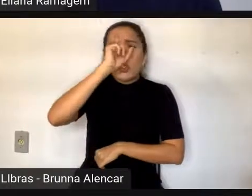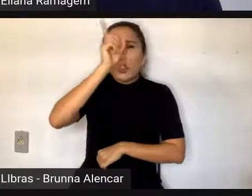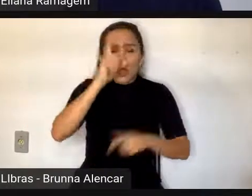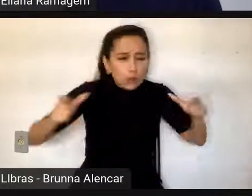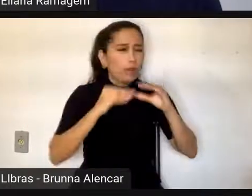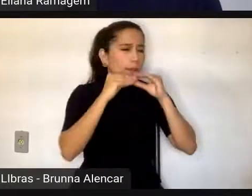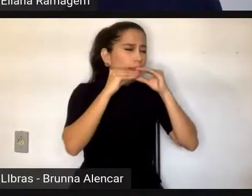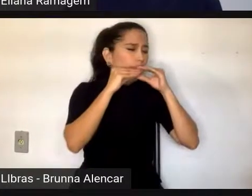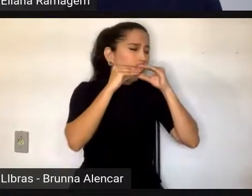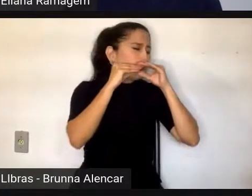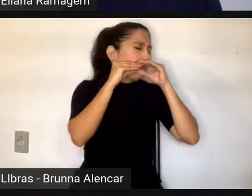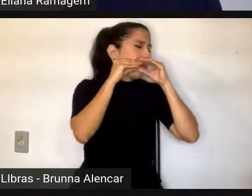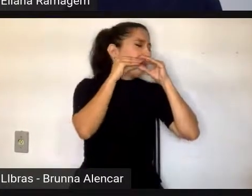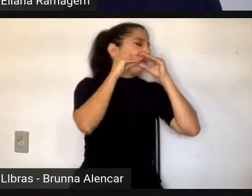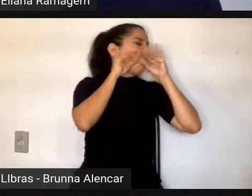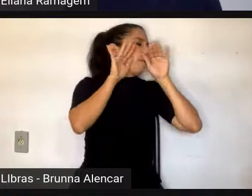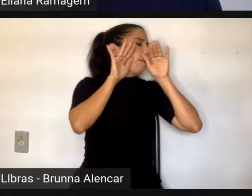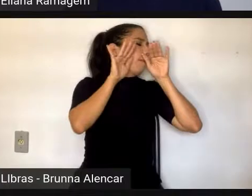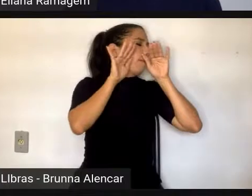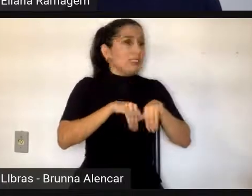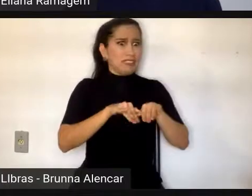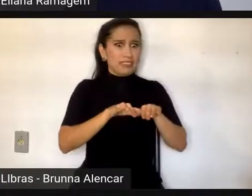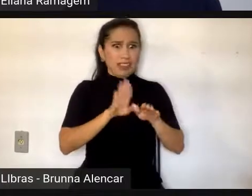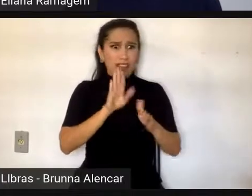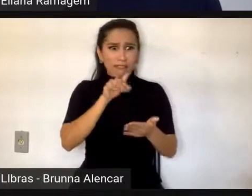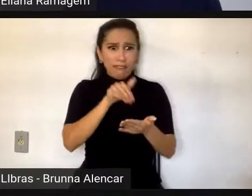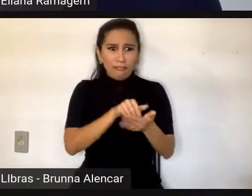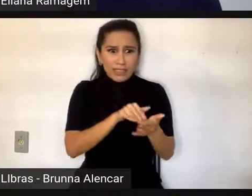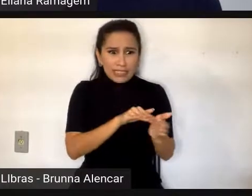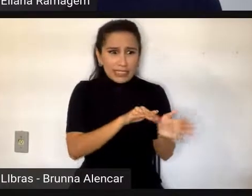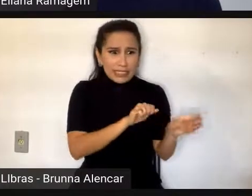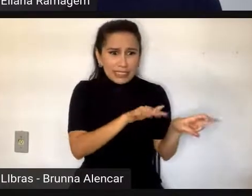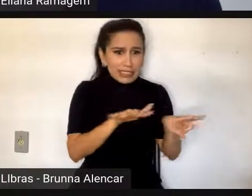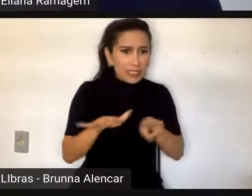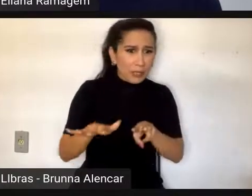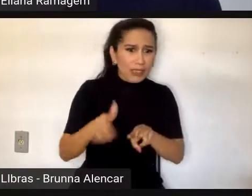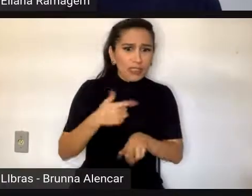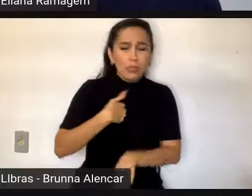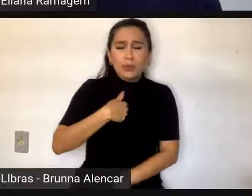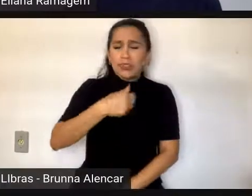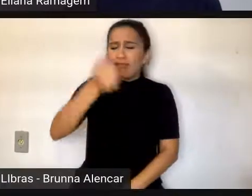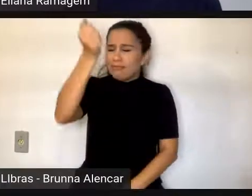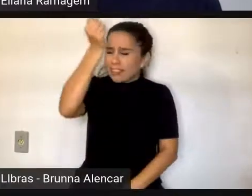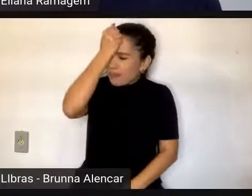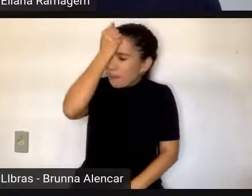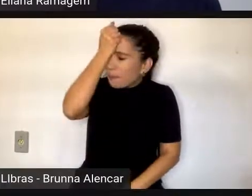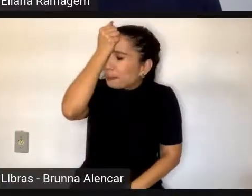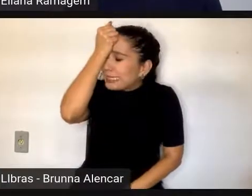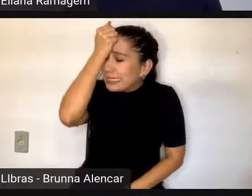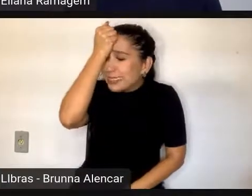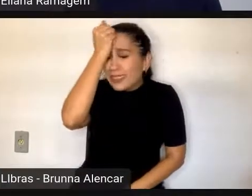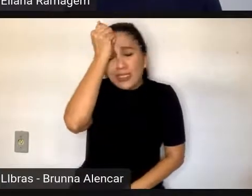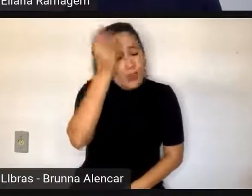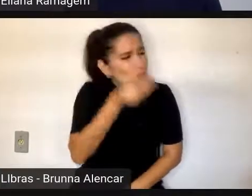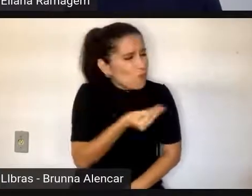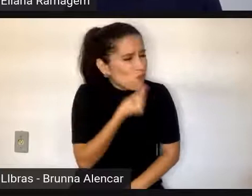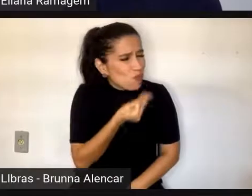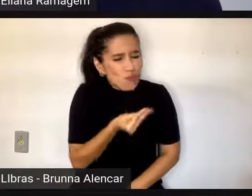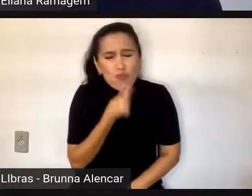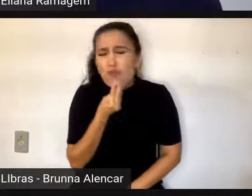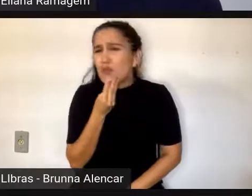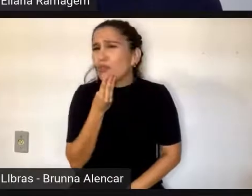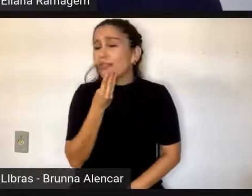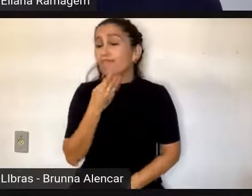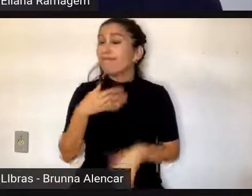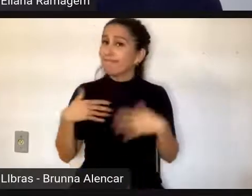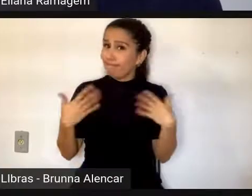da semana com aquela sensação de peso na consciência, que eu não devia ter feito aquilo, né? Então, essa questão